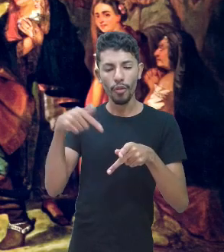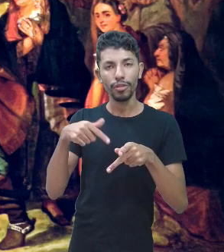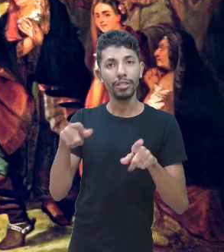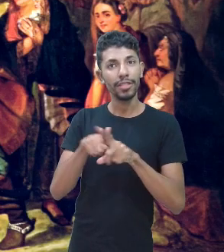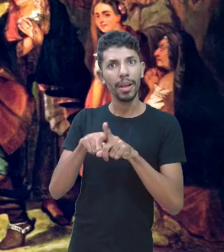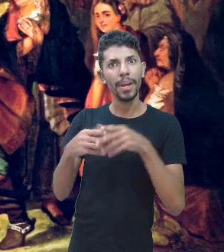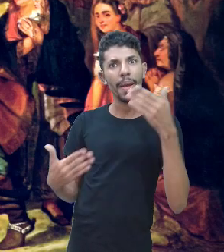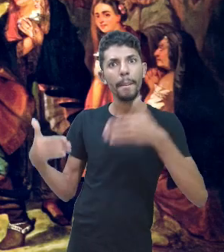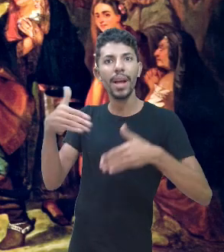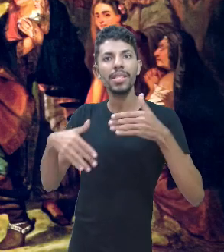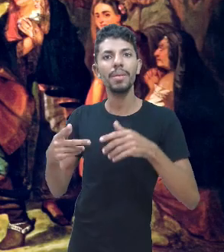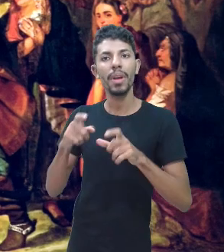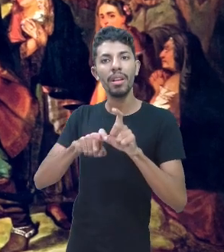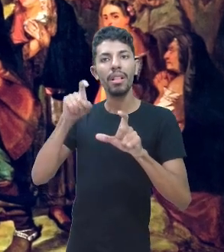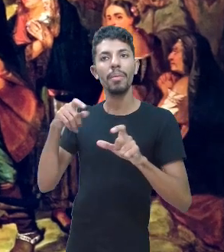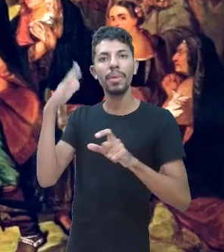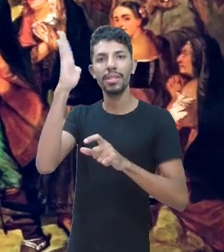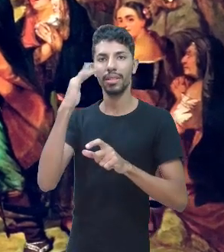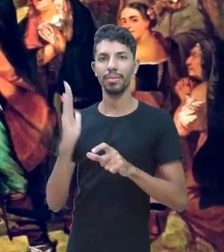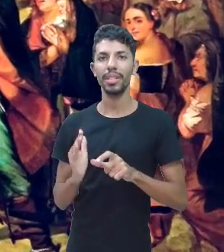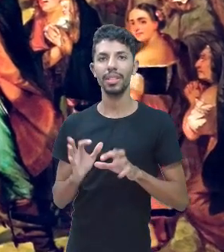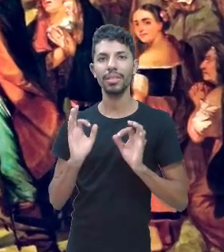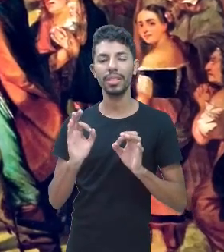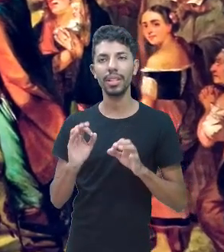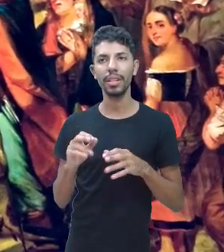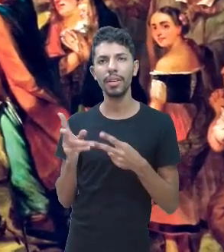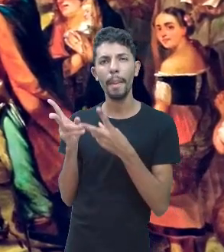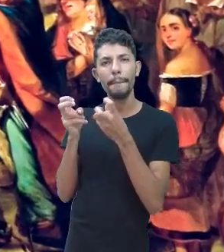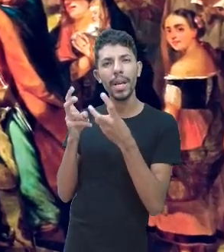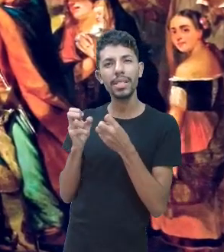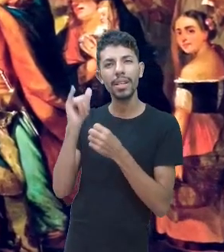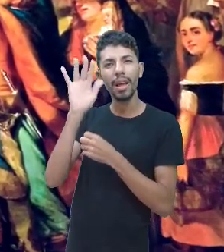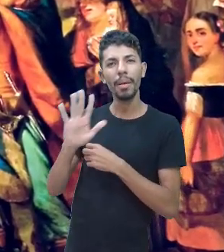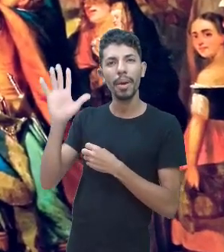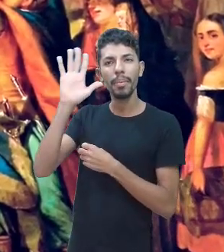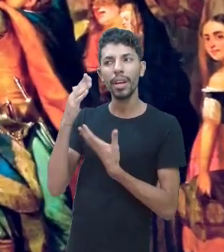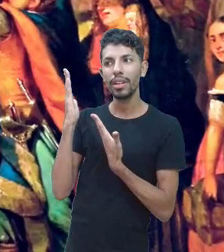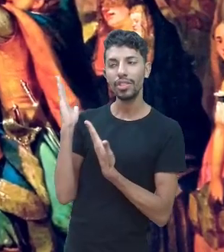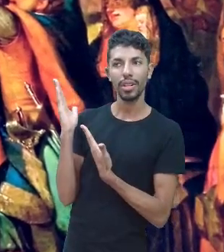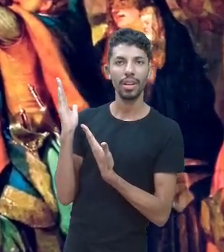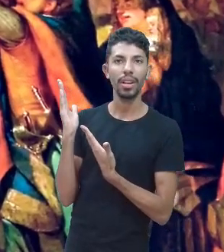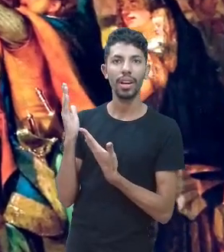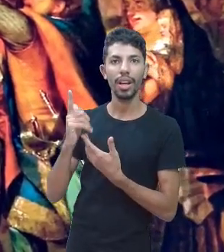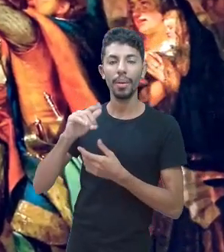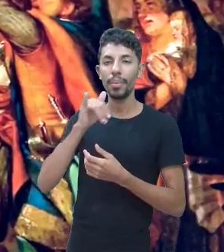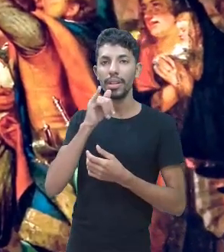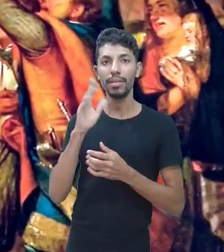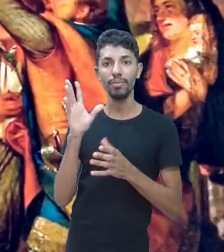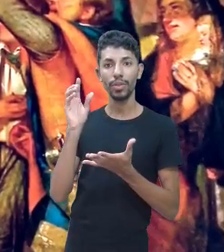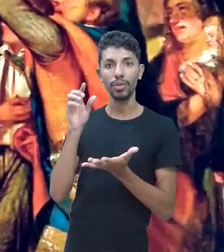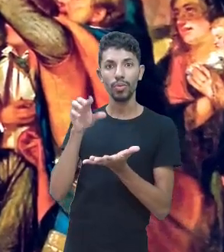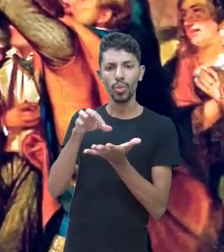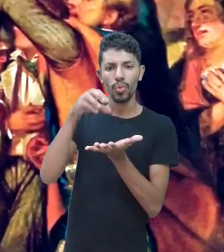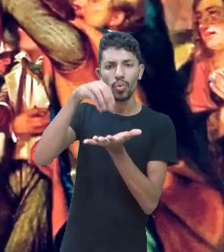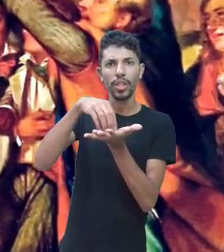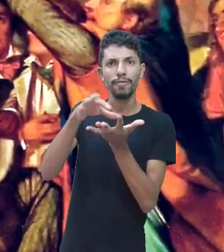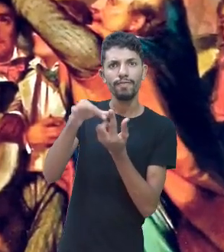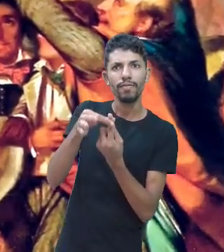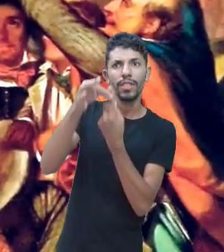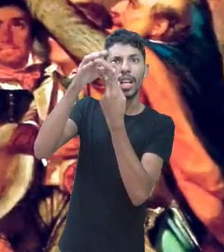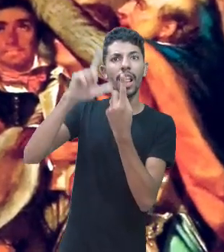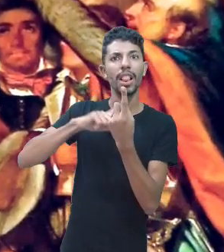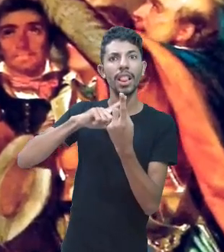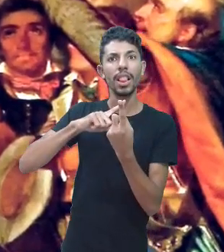da independência do Brasil. Observem só aqui essa imagem. Ao centro, nós temos o Dom Pedro, né, erguendo o chapéu em